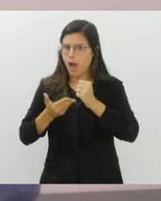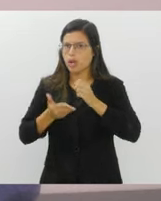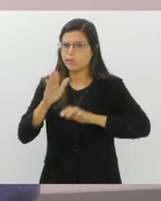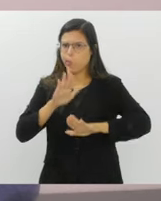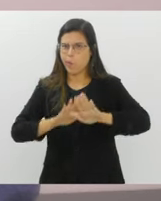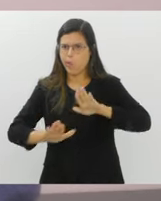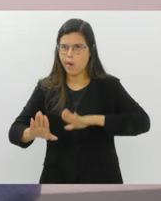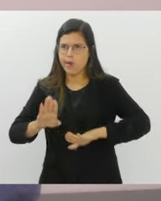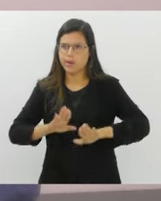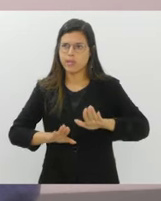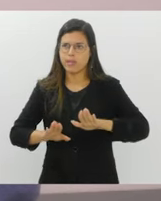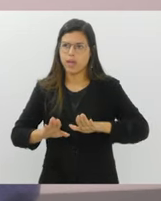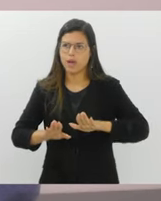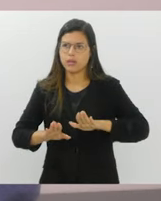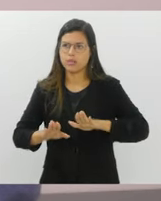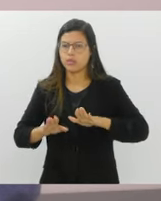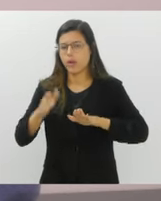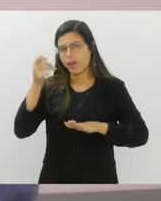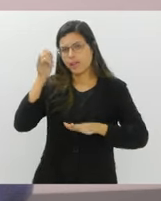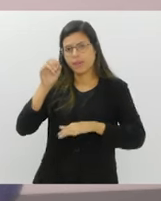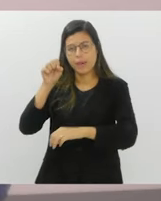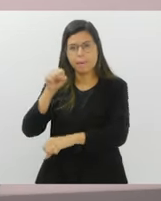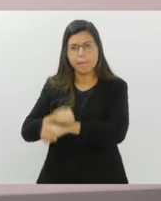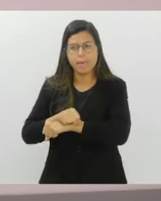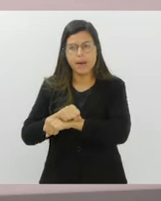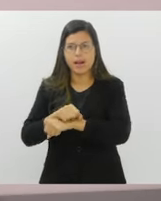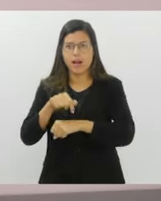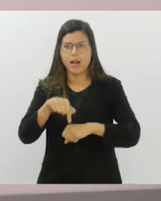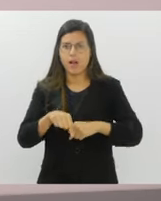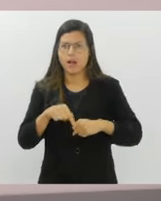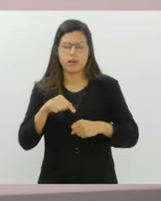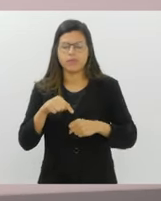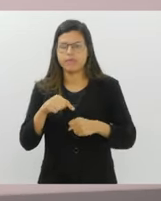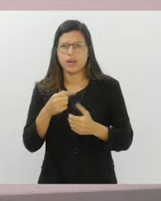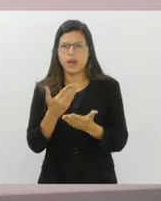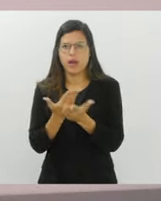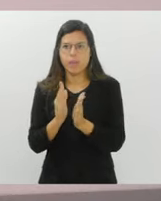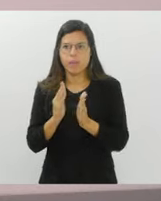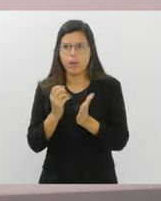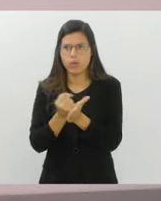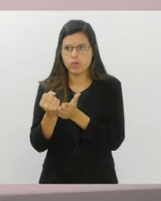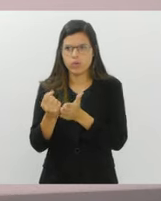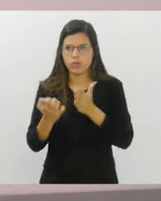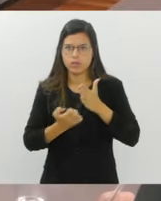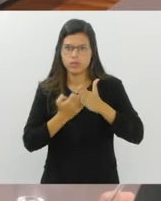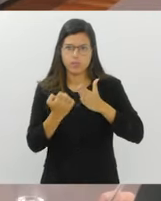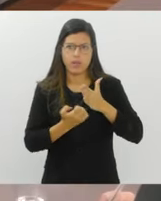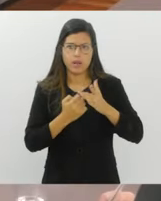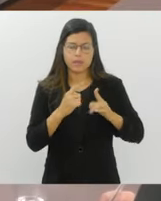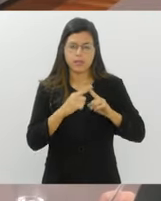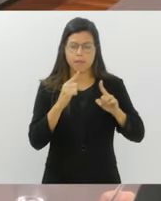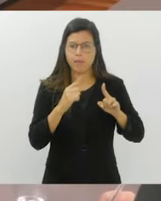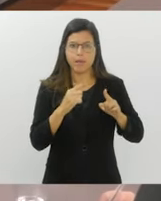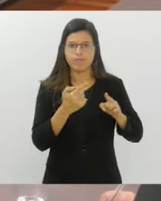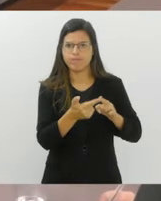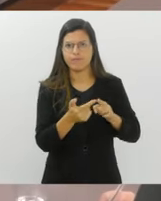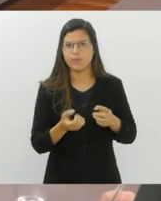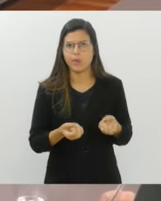população, inevitavelmente, sem um serviço, ainda que mal prestado. Deputado, Vossa